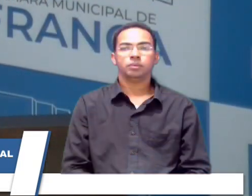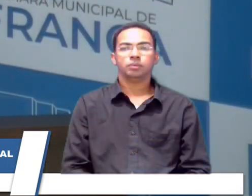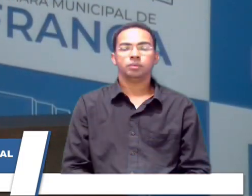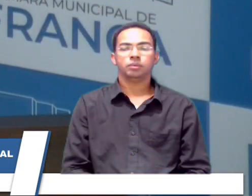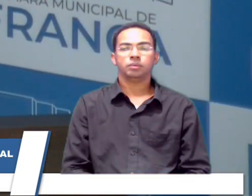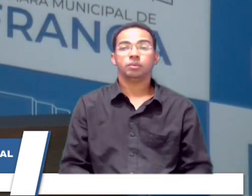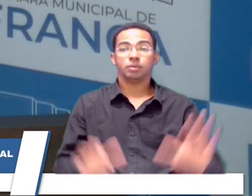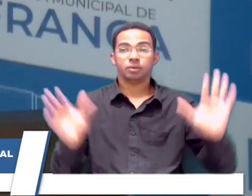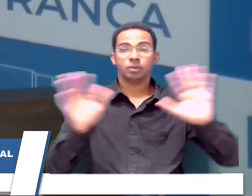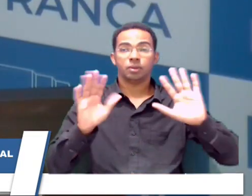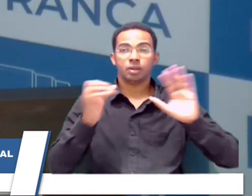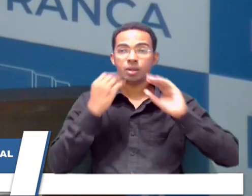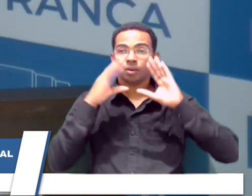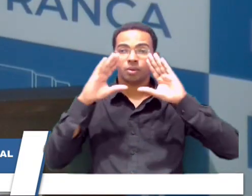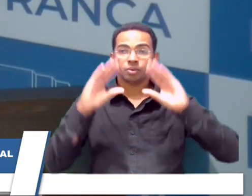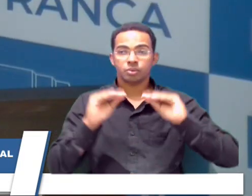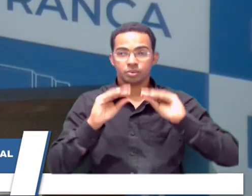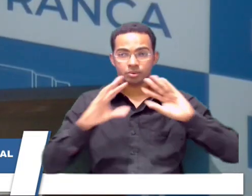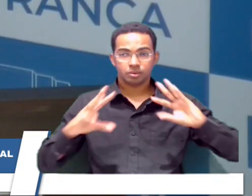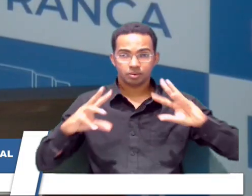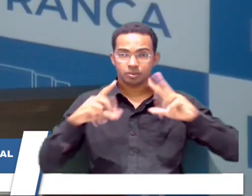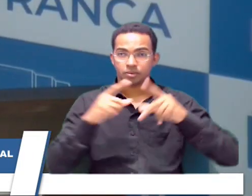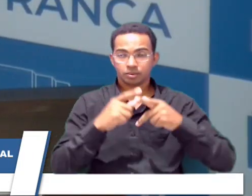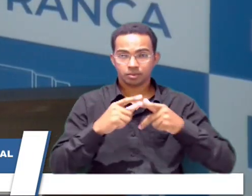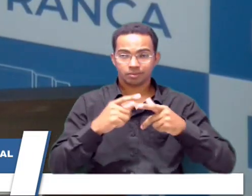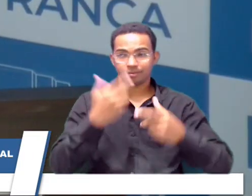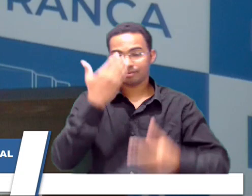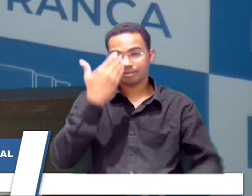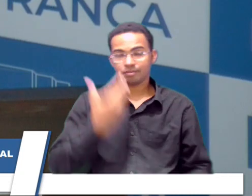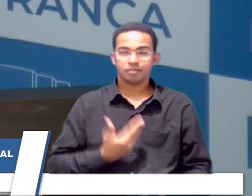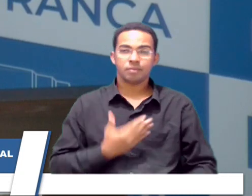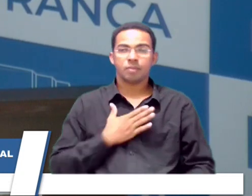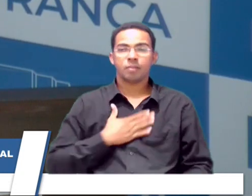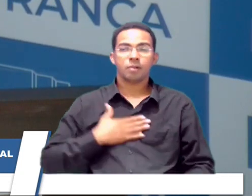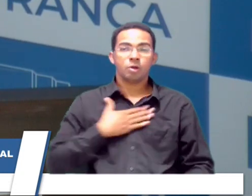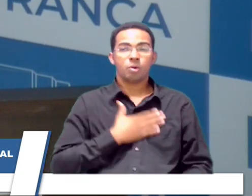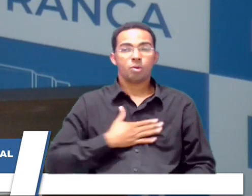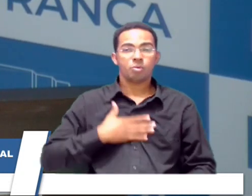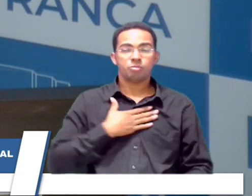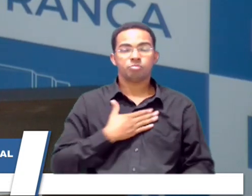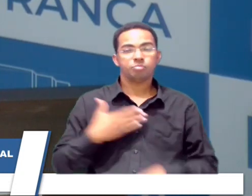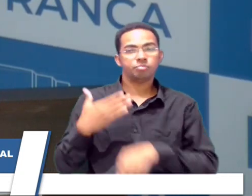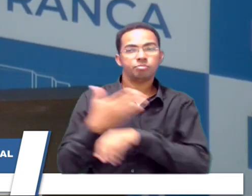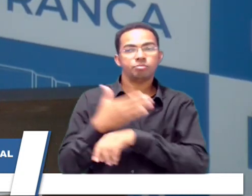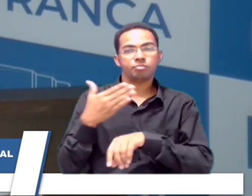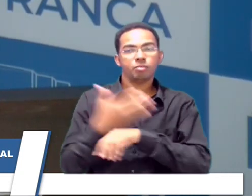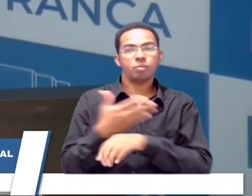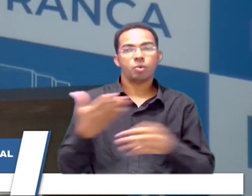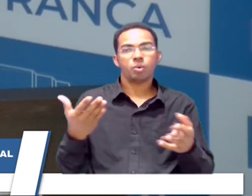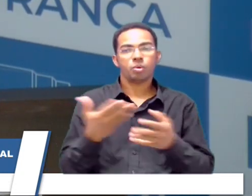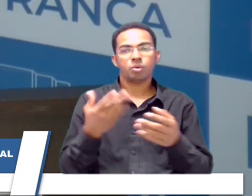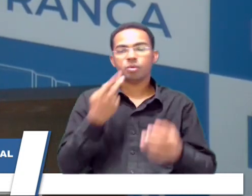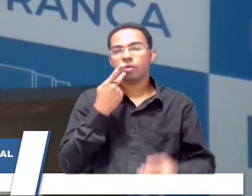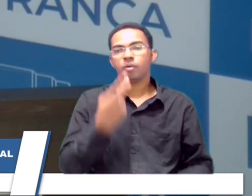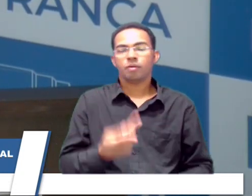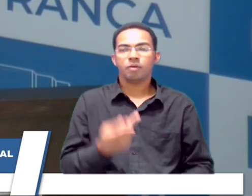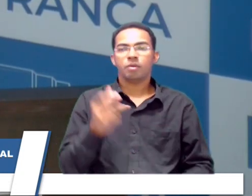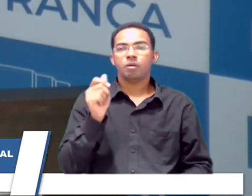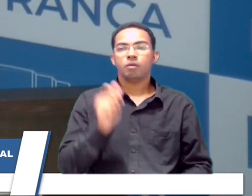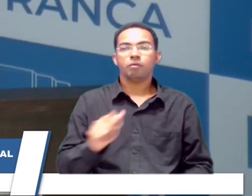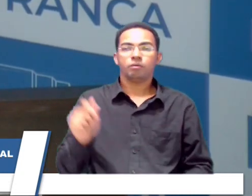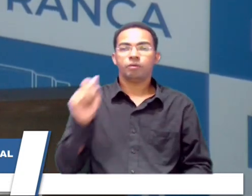Boa noite a todos. Para mim é um privilégio enorme estar aqui, né, para falar da Associação Flor da